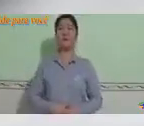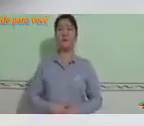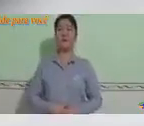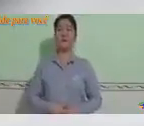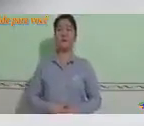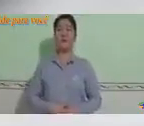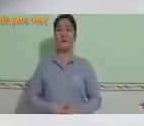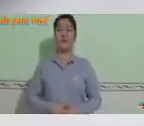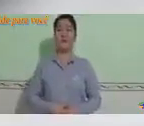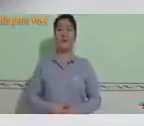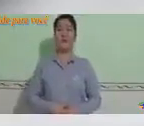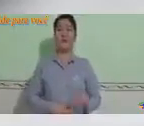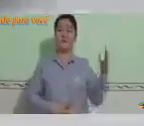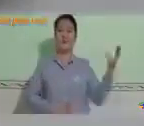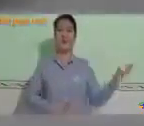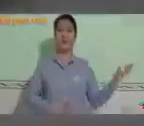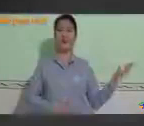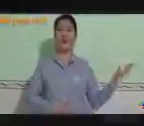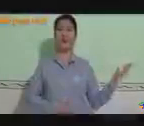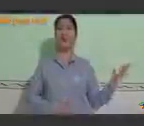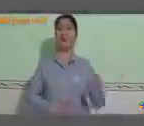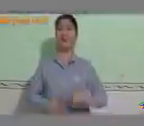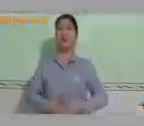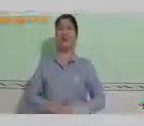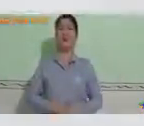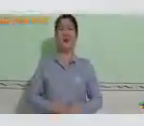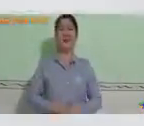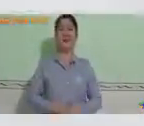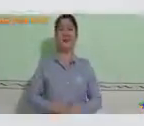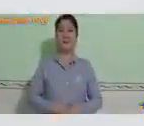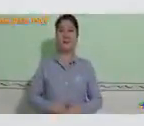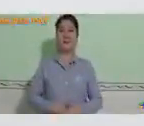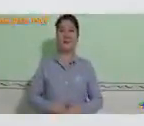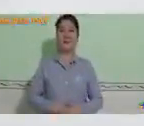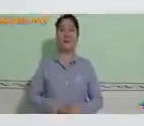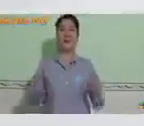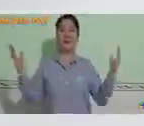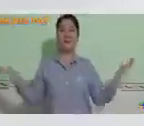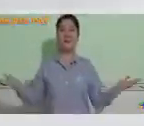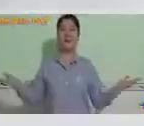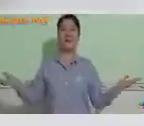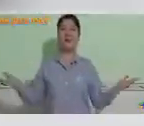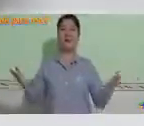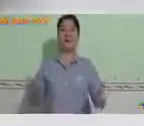liberar o fluxo de energia e diminuir a dor, vírgula, promovendo o bem-estar físico e mental.